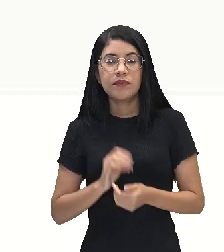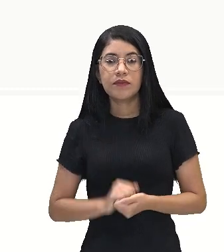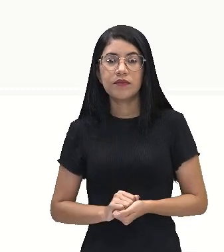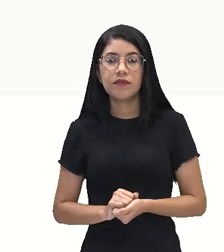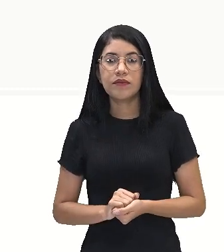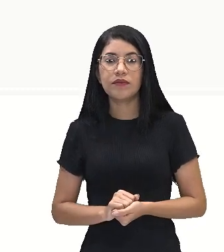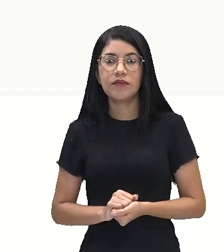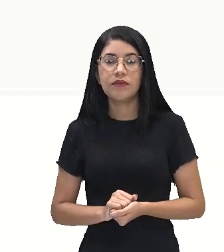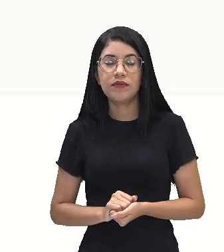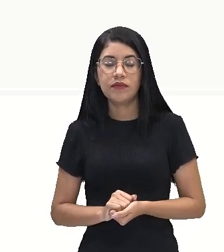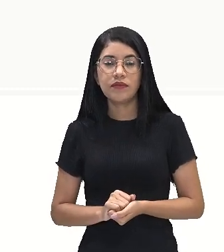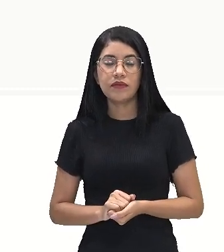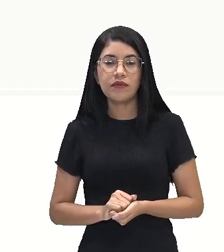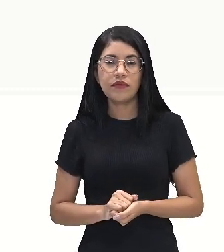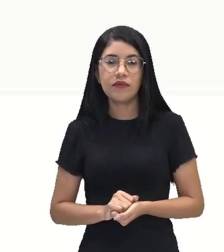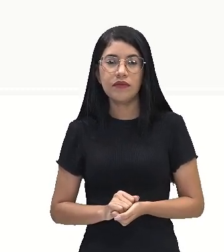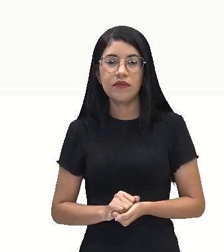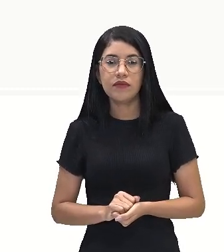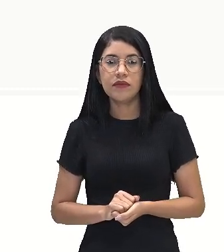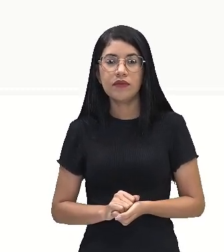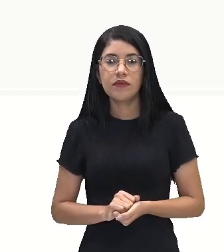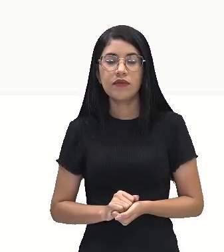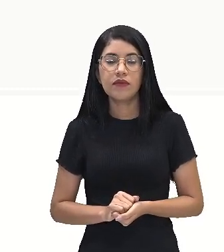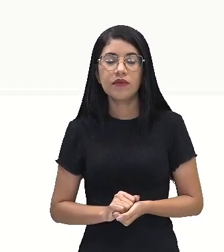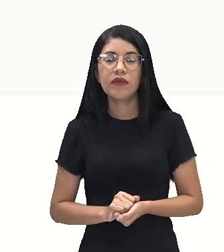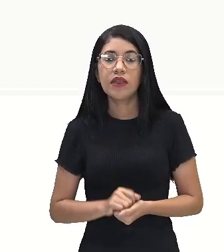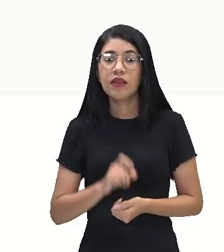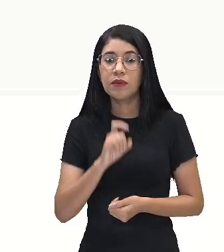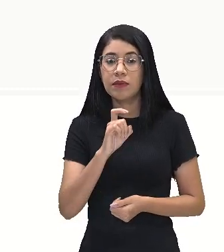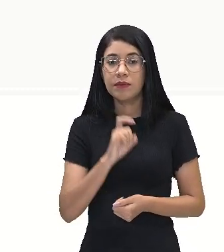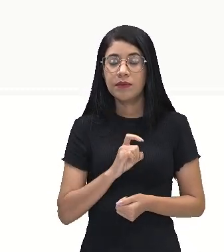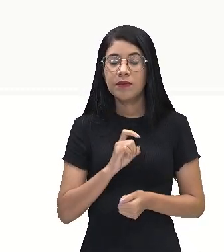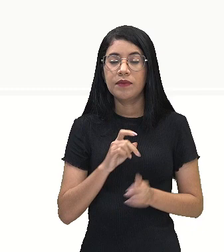coeficientes. Então, vamos ter x igual